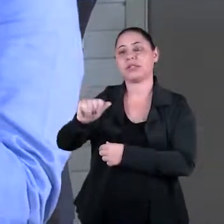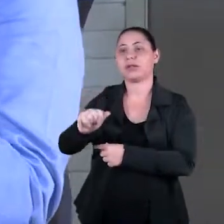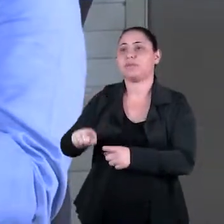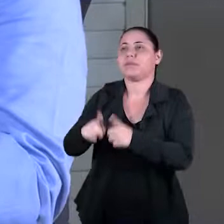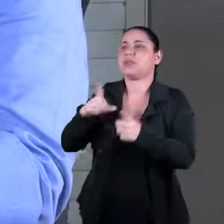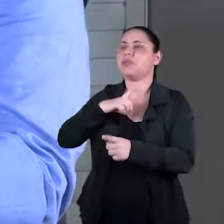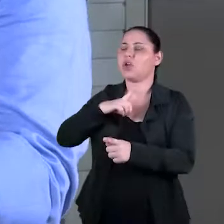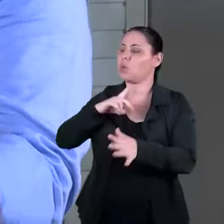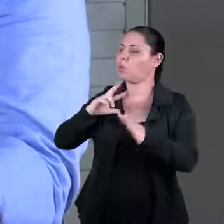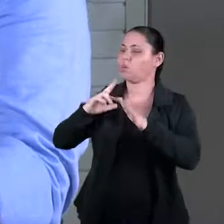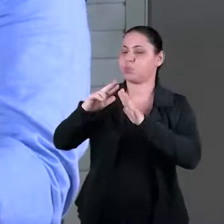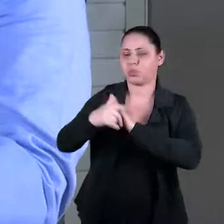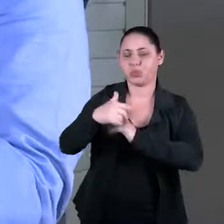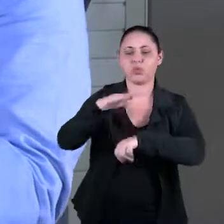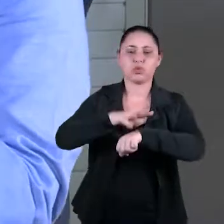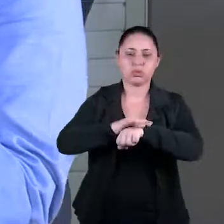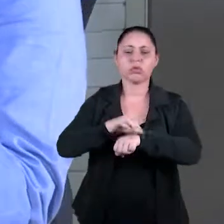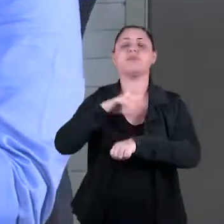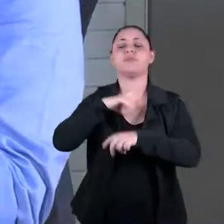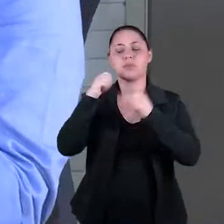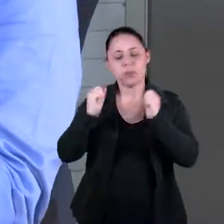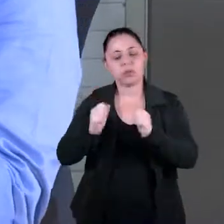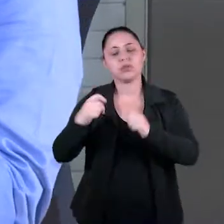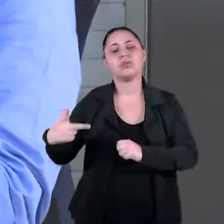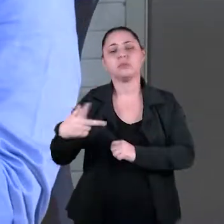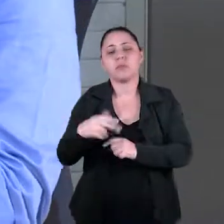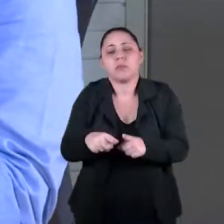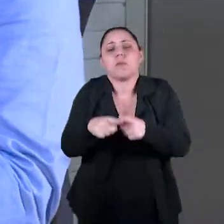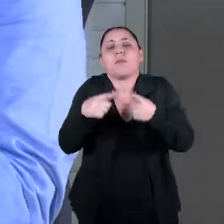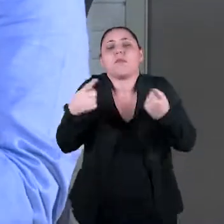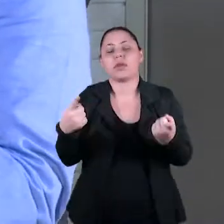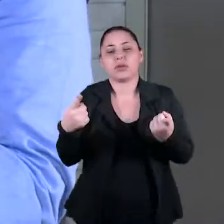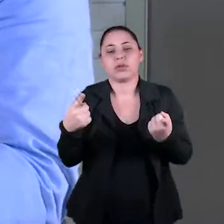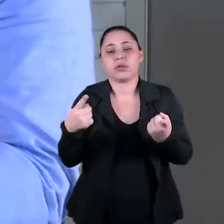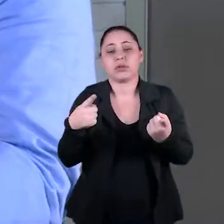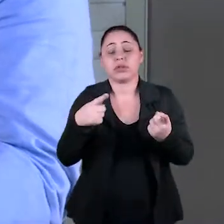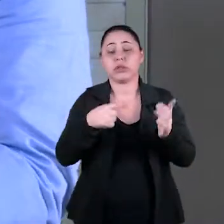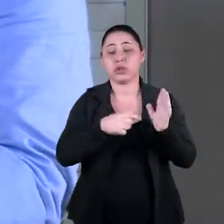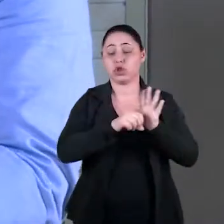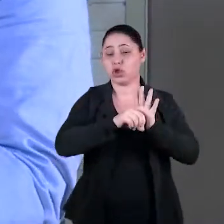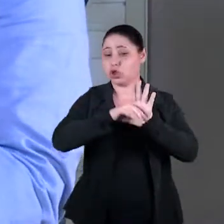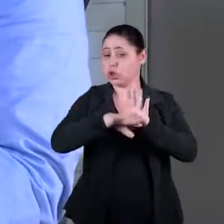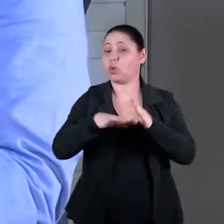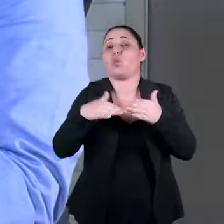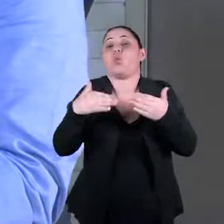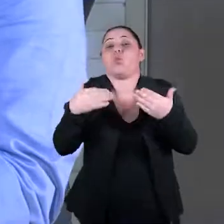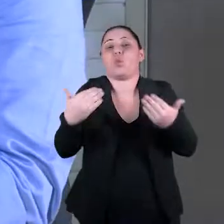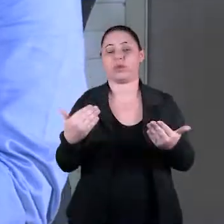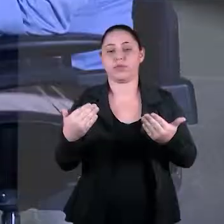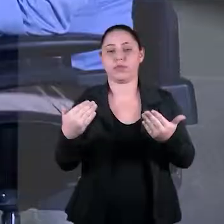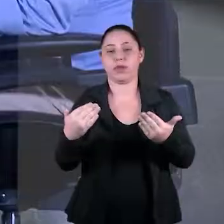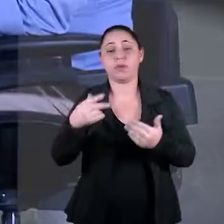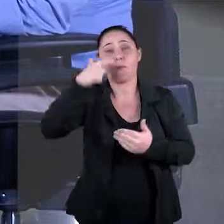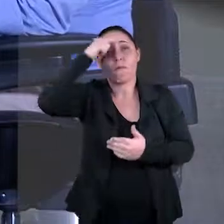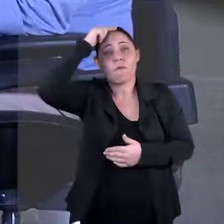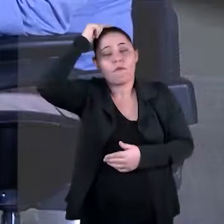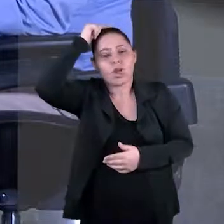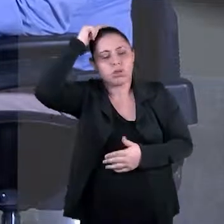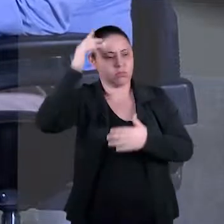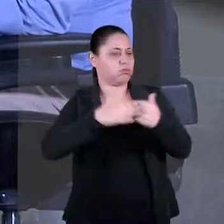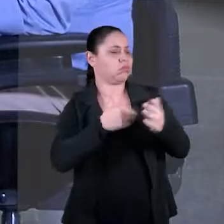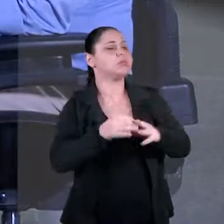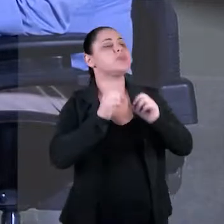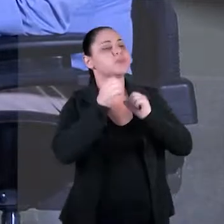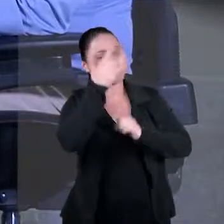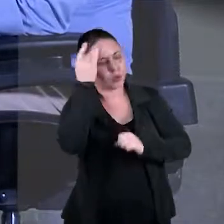algumas outras doenças que é possível fazer o transplante também. Mas com certeza a indicação absoluta e principal de transplante é a calvície. E qualquer pessoa pode